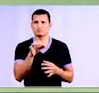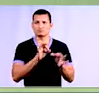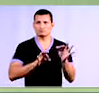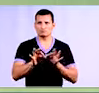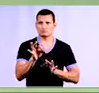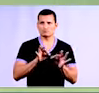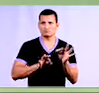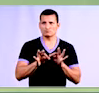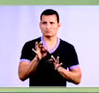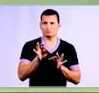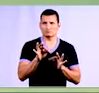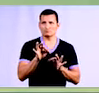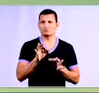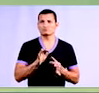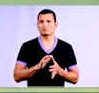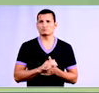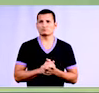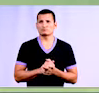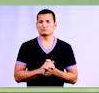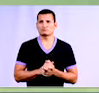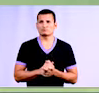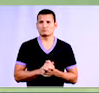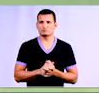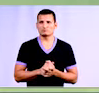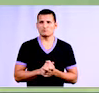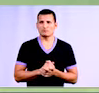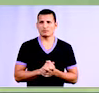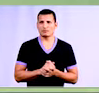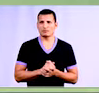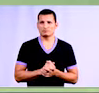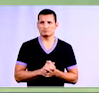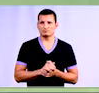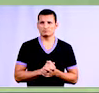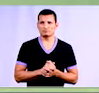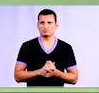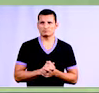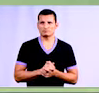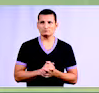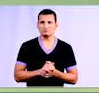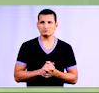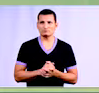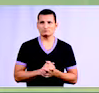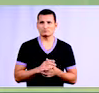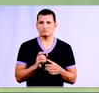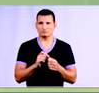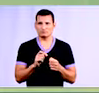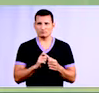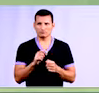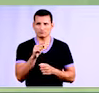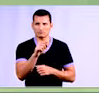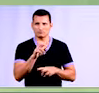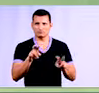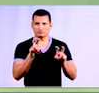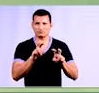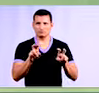organizar, para, de certa forma, fazer com que a máquina, a